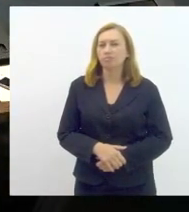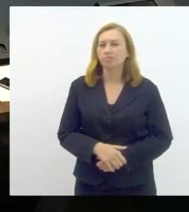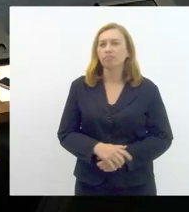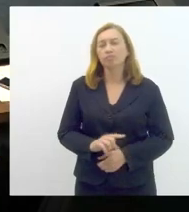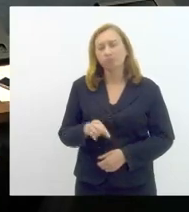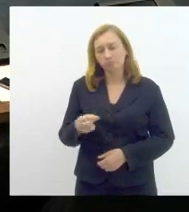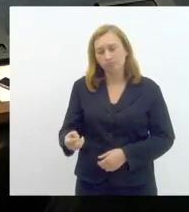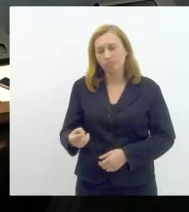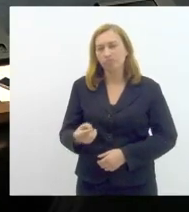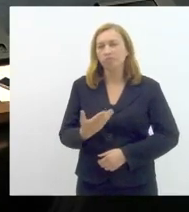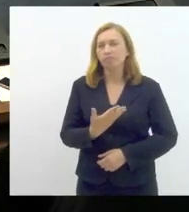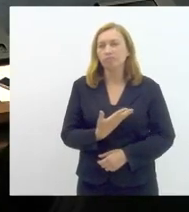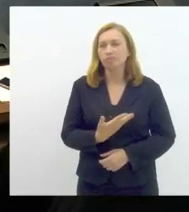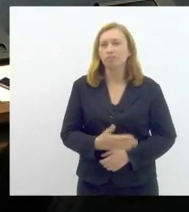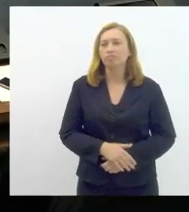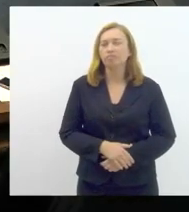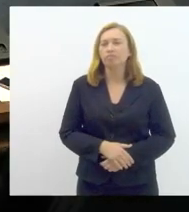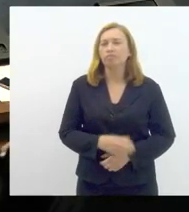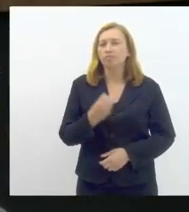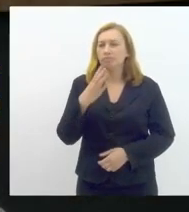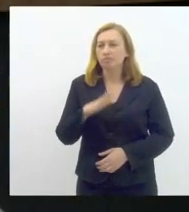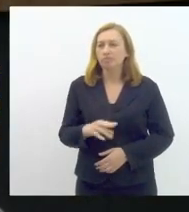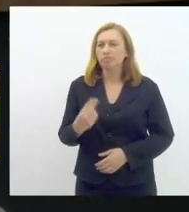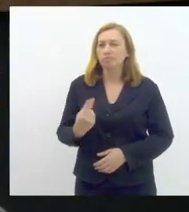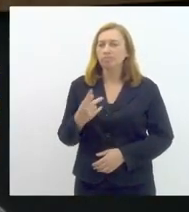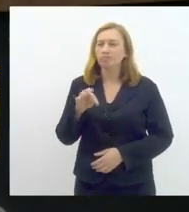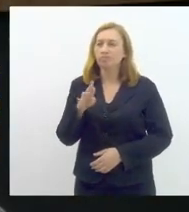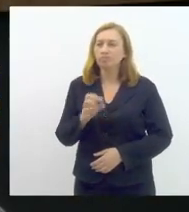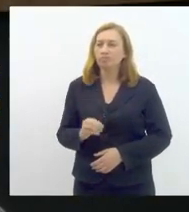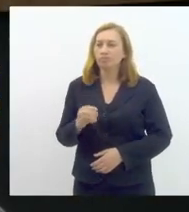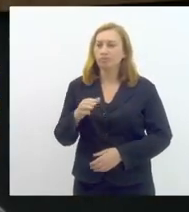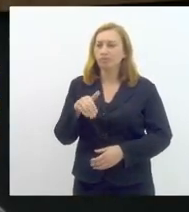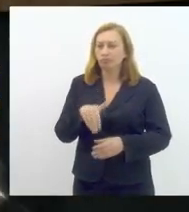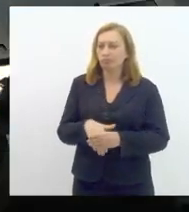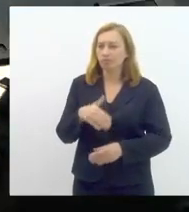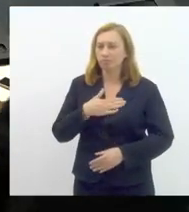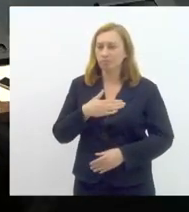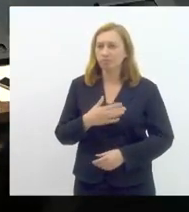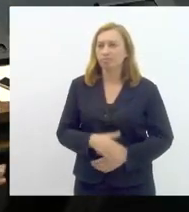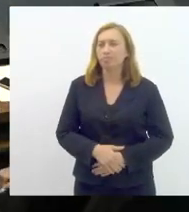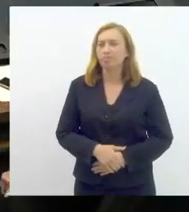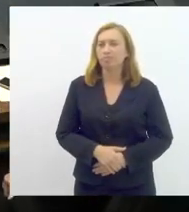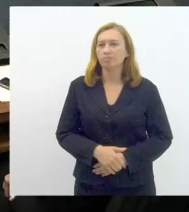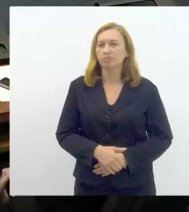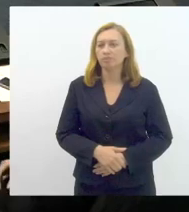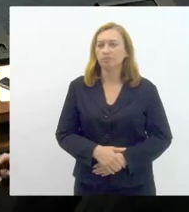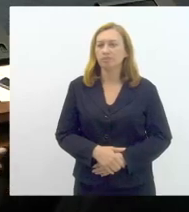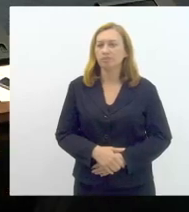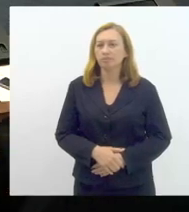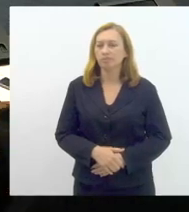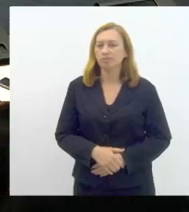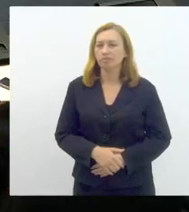Pode ir, meu querido. Boa tarde, meu nome é Bruno e vou votar em mim mesmo. Bruno, vota no